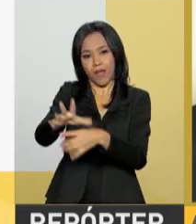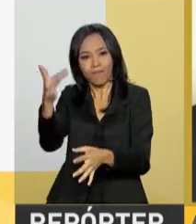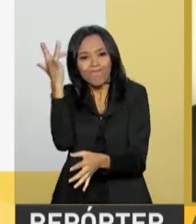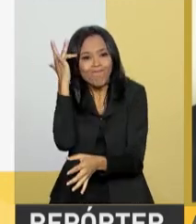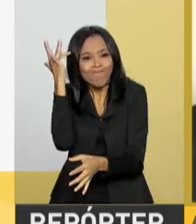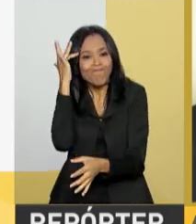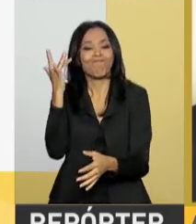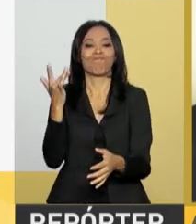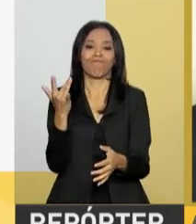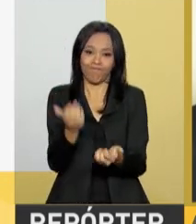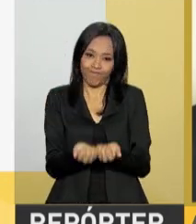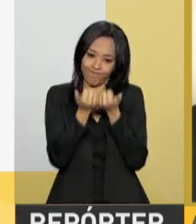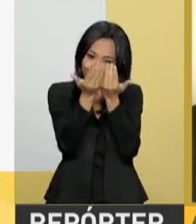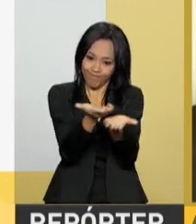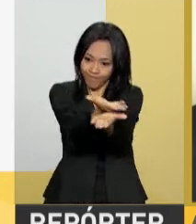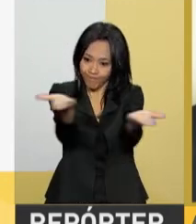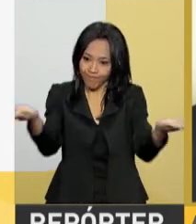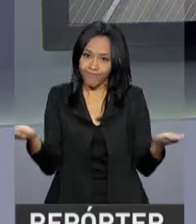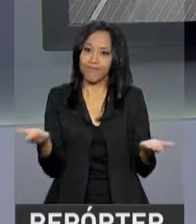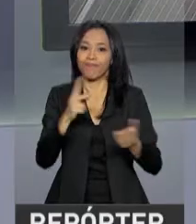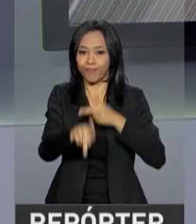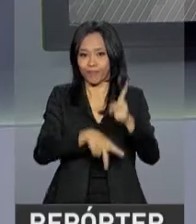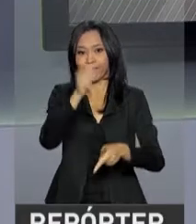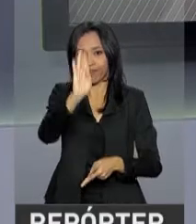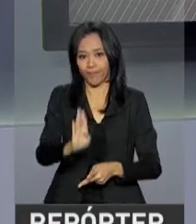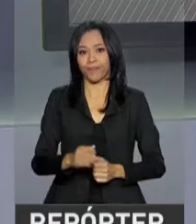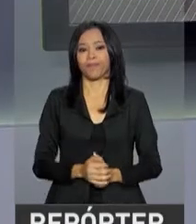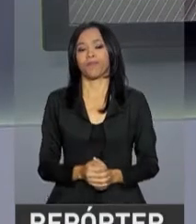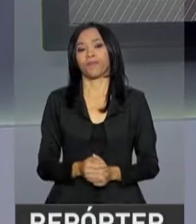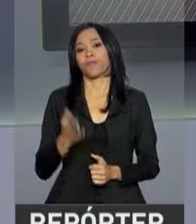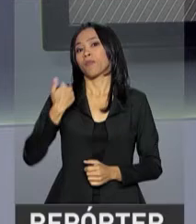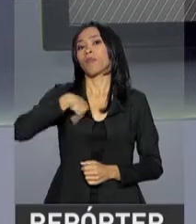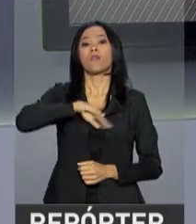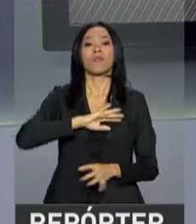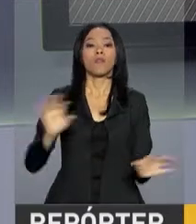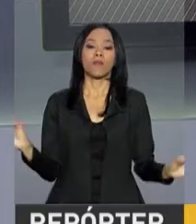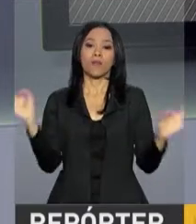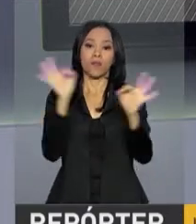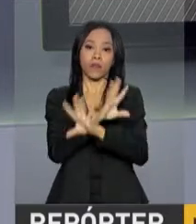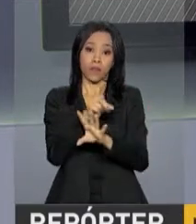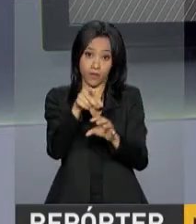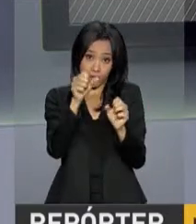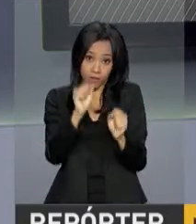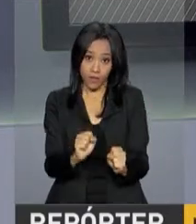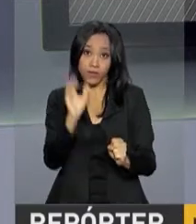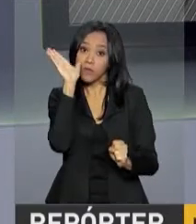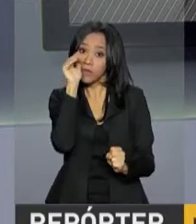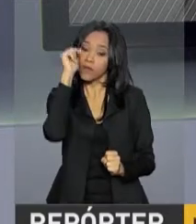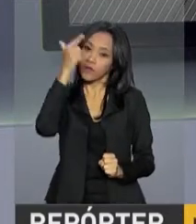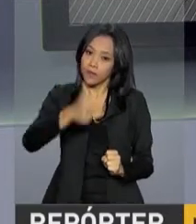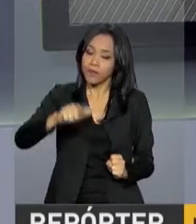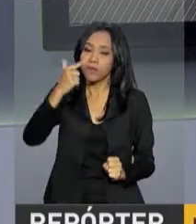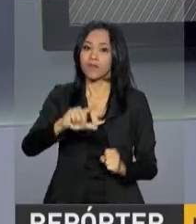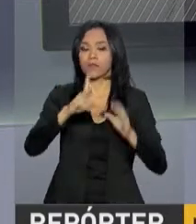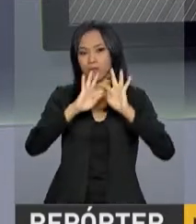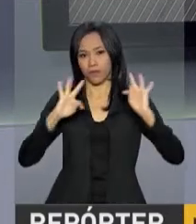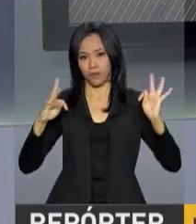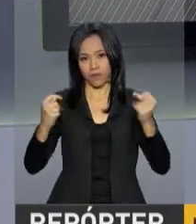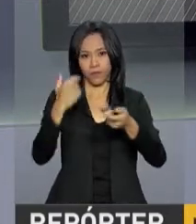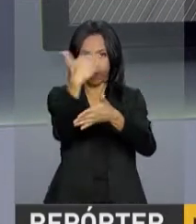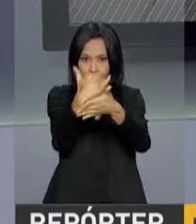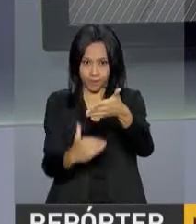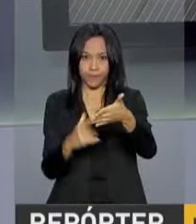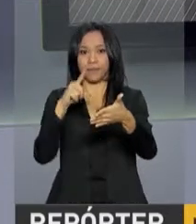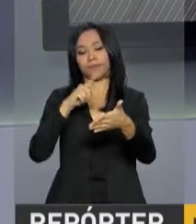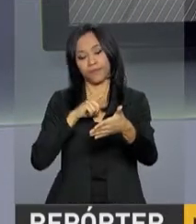para os nossos consumidores nós ficamos por aqui você pode rever as reportagens no youtube e toda nossa programação